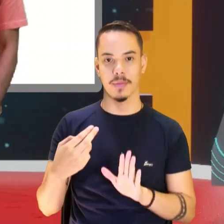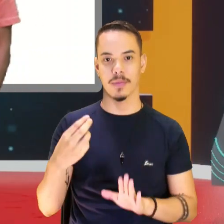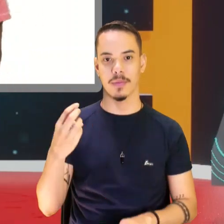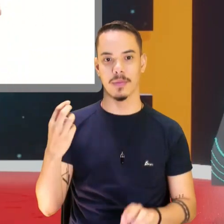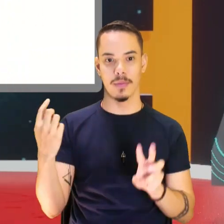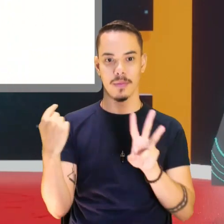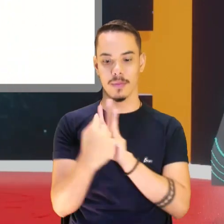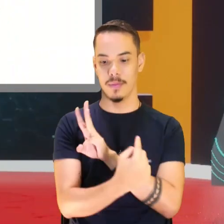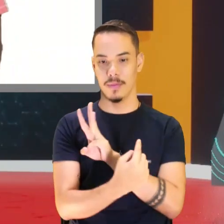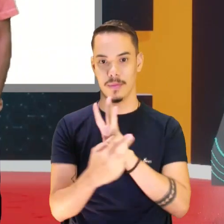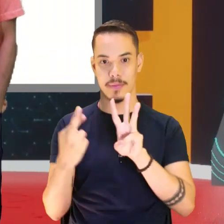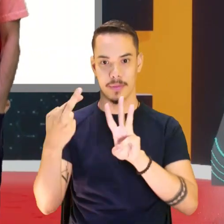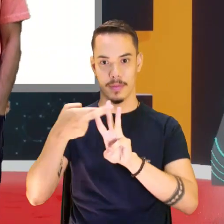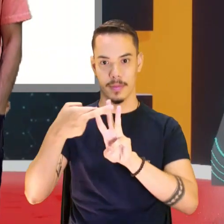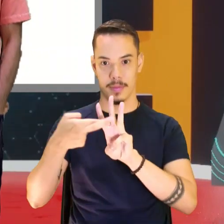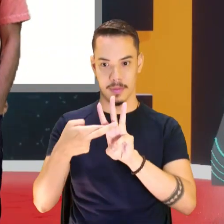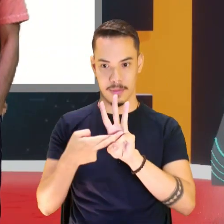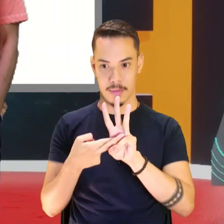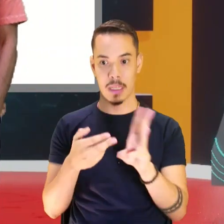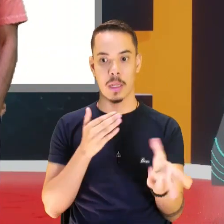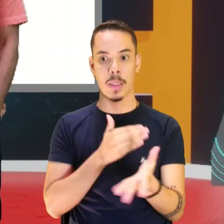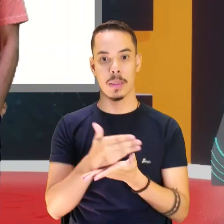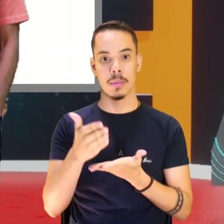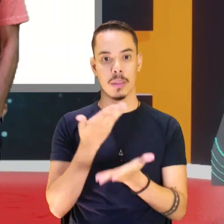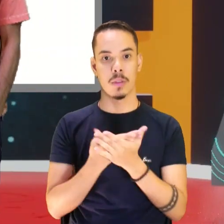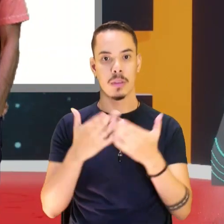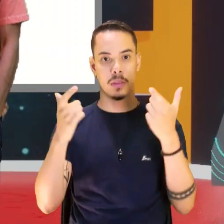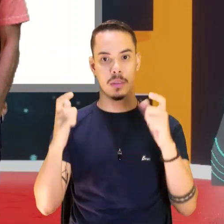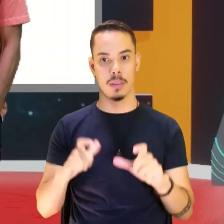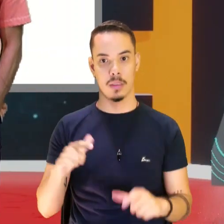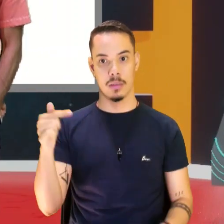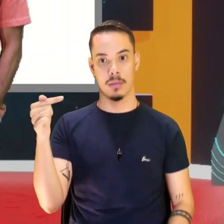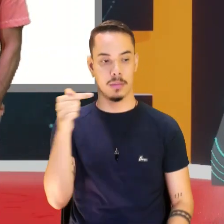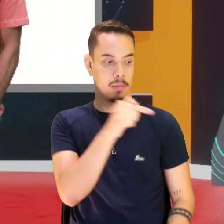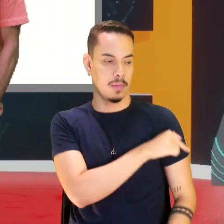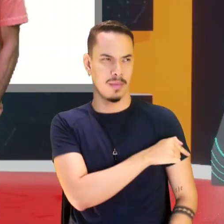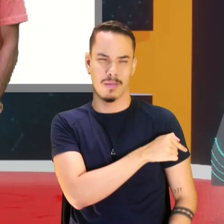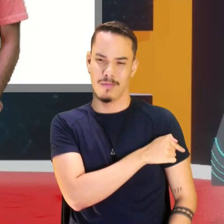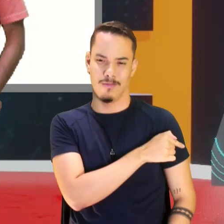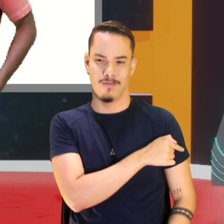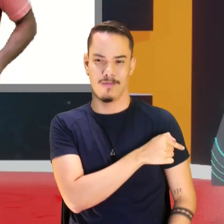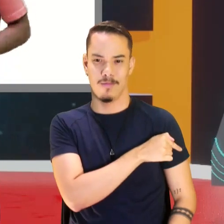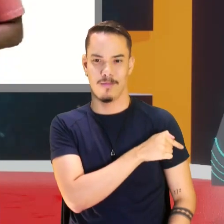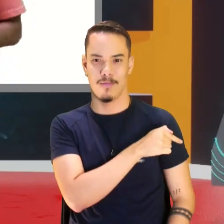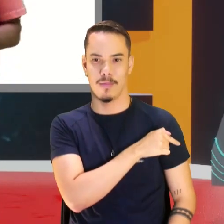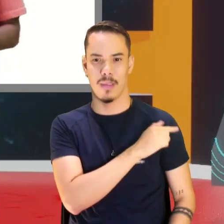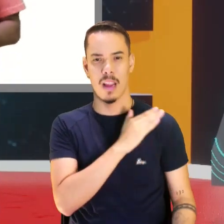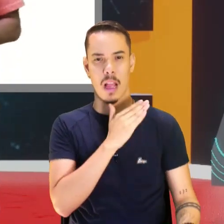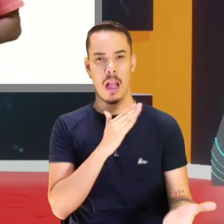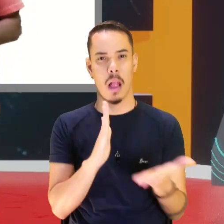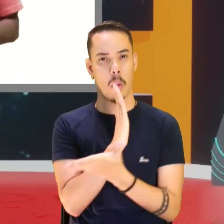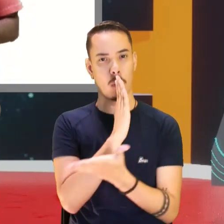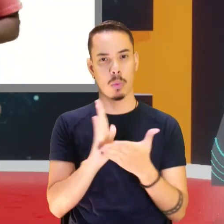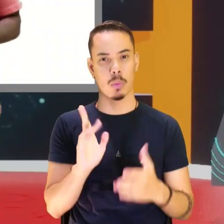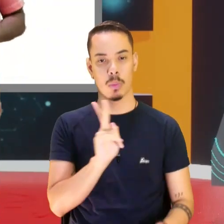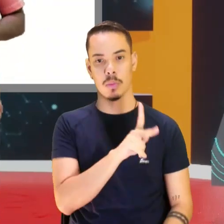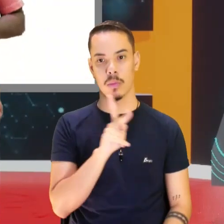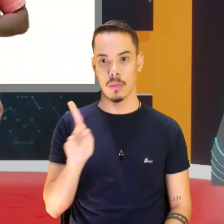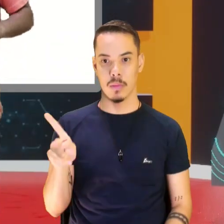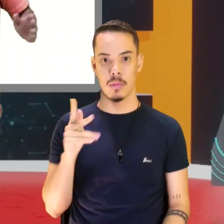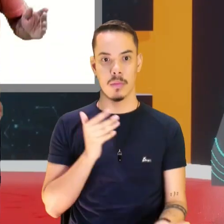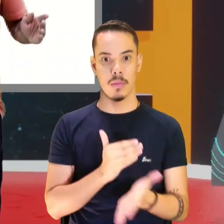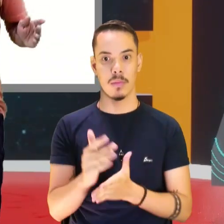de 3, a gente começa a estudar ele lá no 7º ano, não é? 7º ano. No finalzinho do ano, alguns professores ali, né, meio que